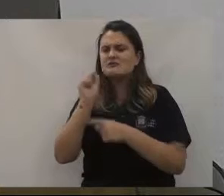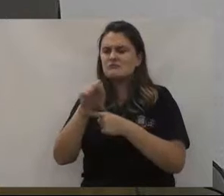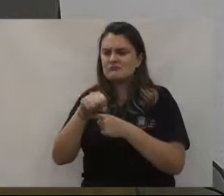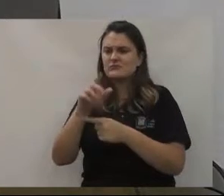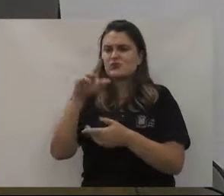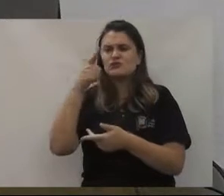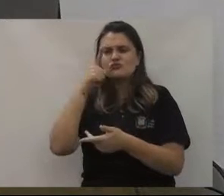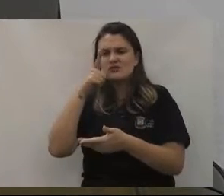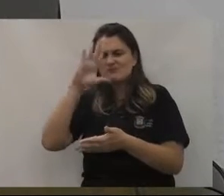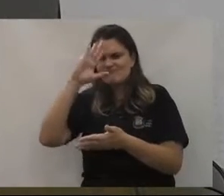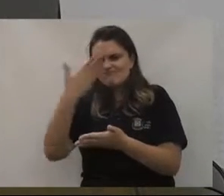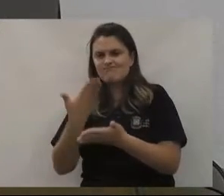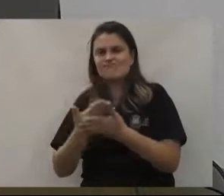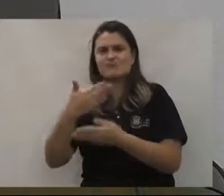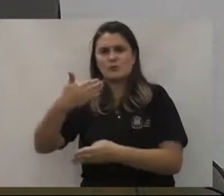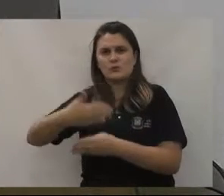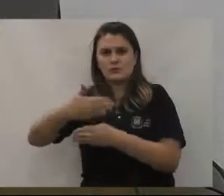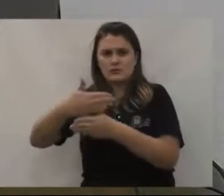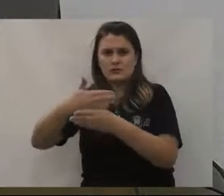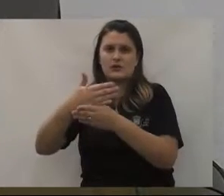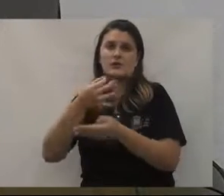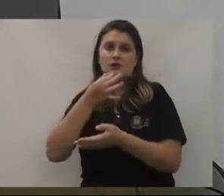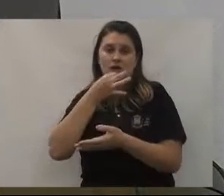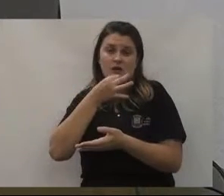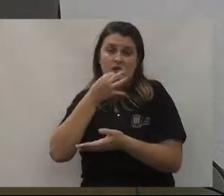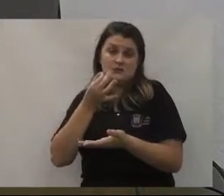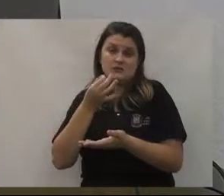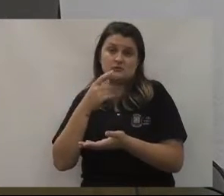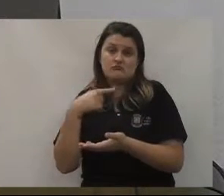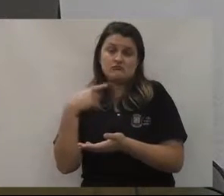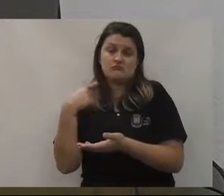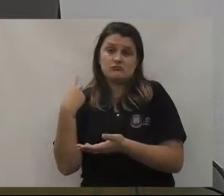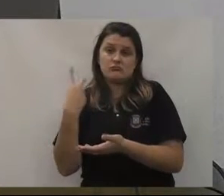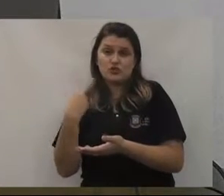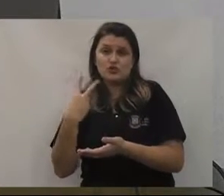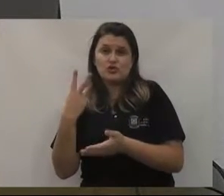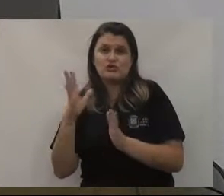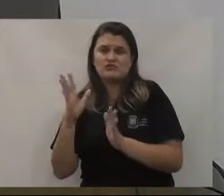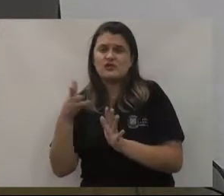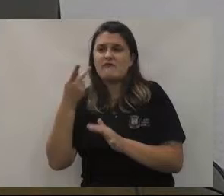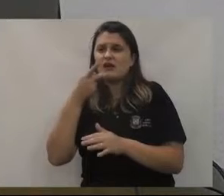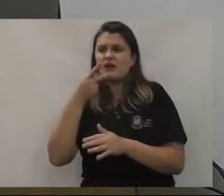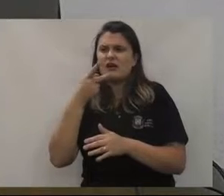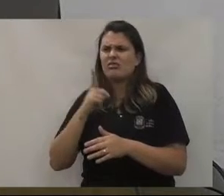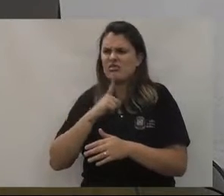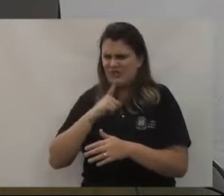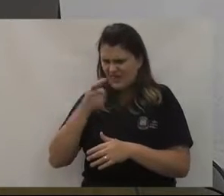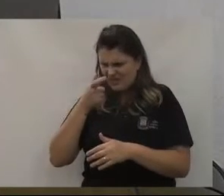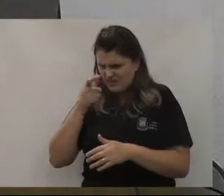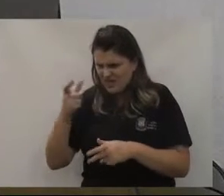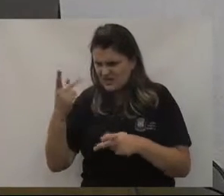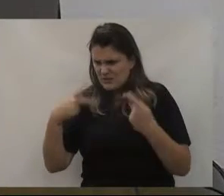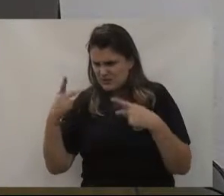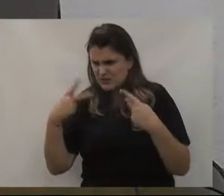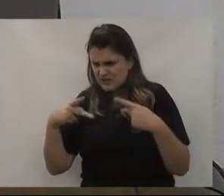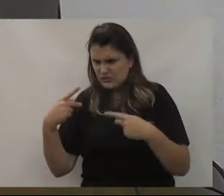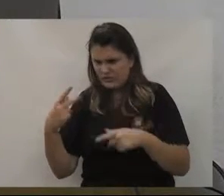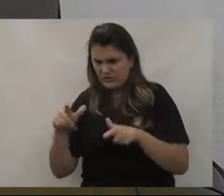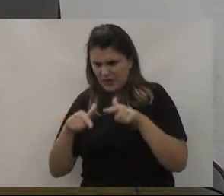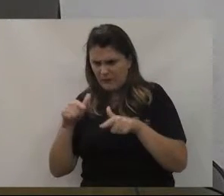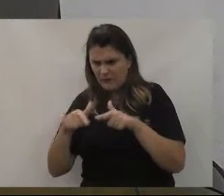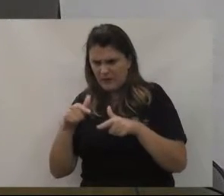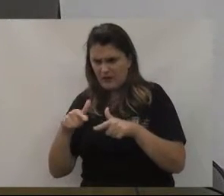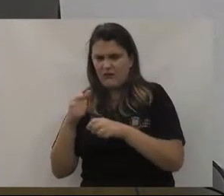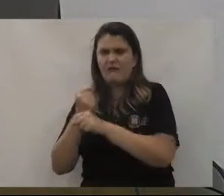trabalhamos várias horas, perdemos não, ganhamos, né? Já me falaram se eu tenho algum interesse político, porque estou trabalhando